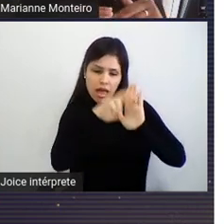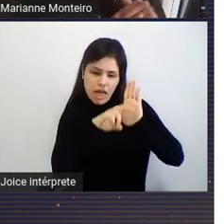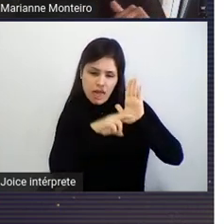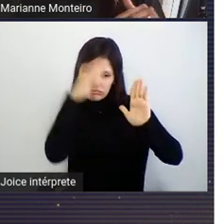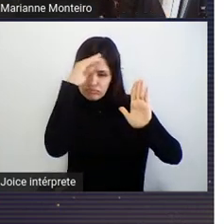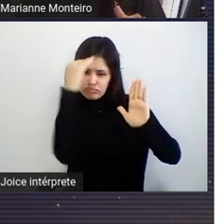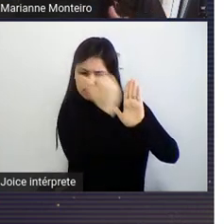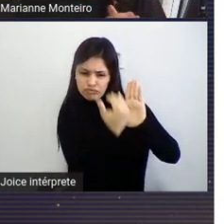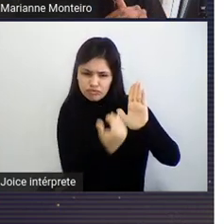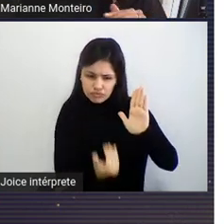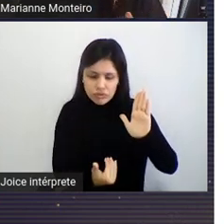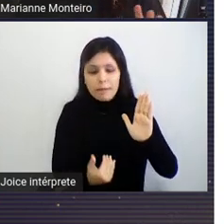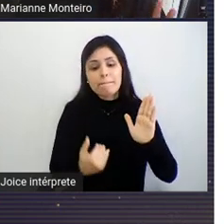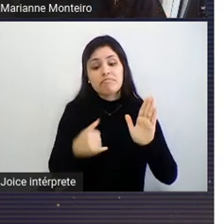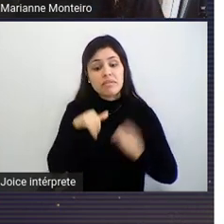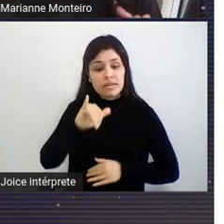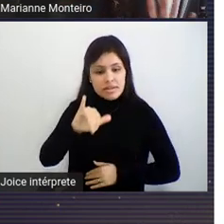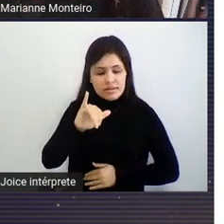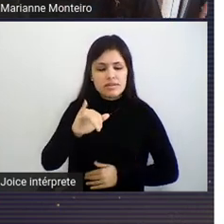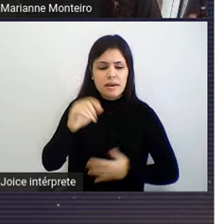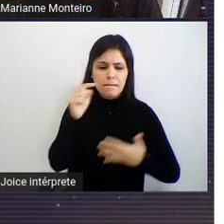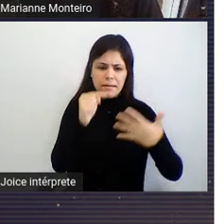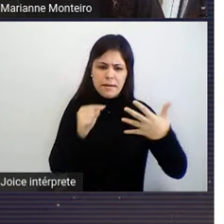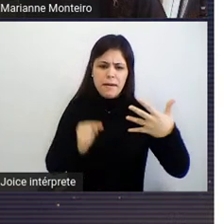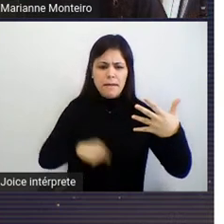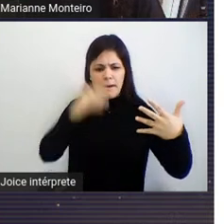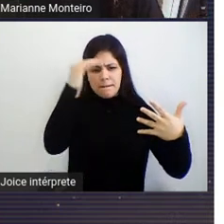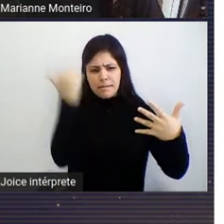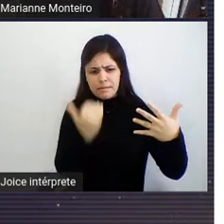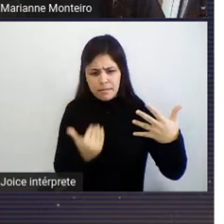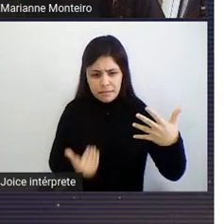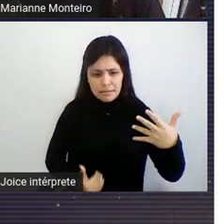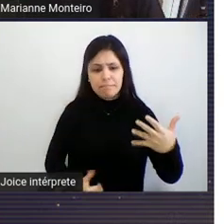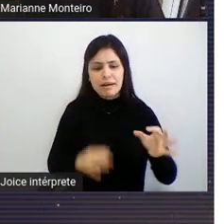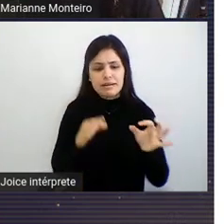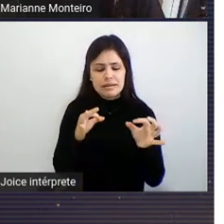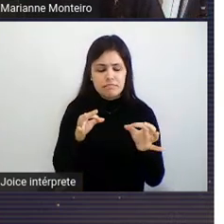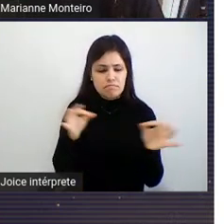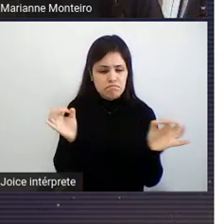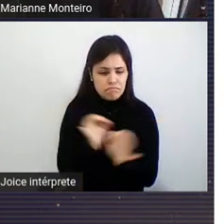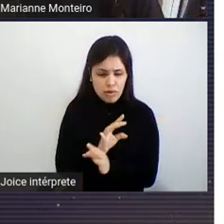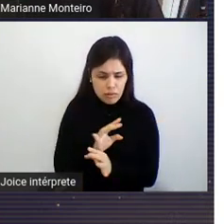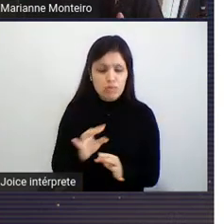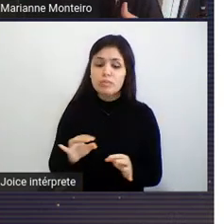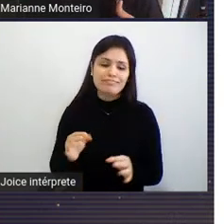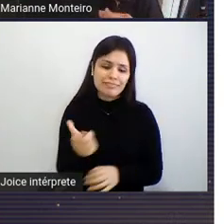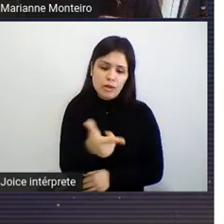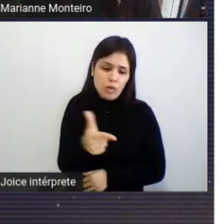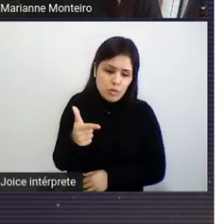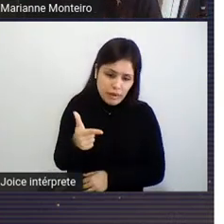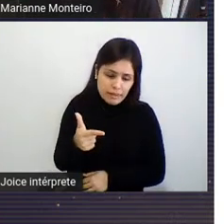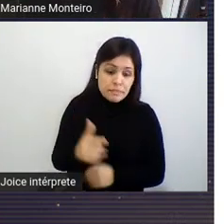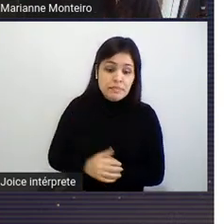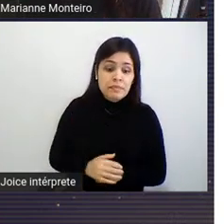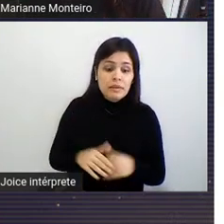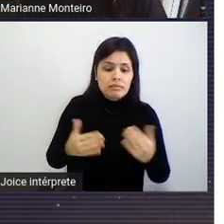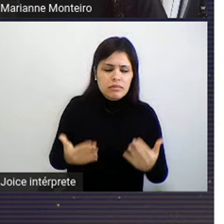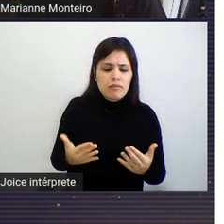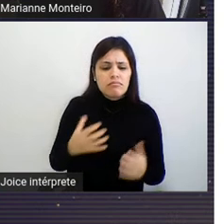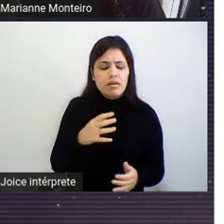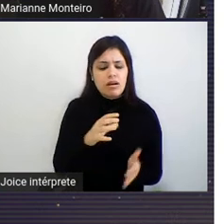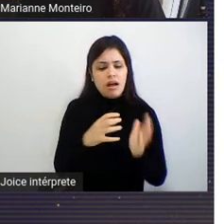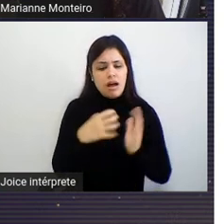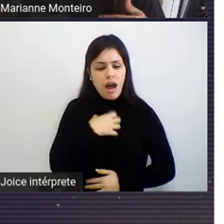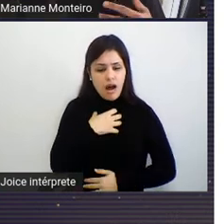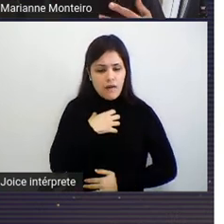se essas condições forem cumpridas, então tem um gato na imagem. Isso não existe. Então, da forma que os modelos operam,